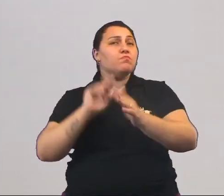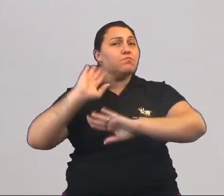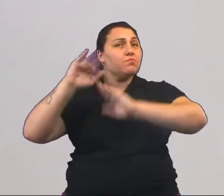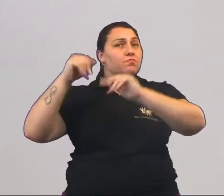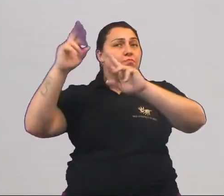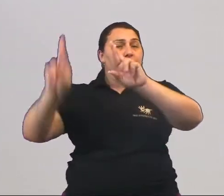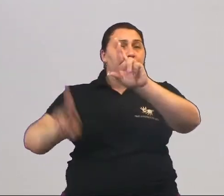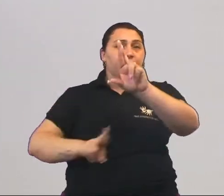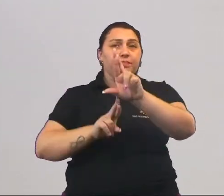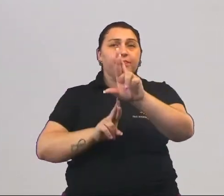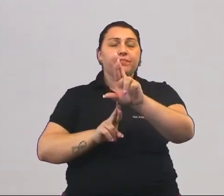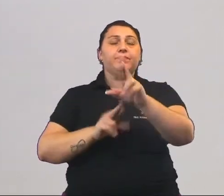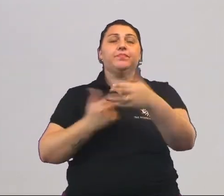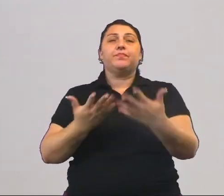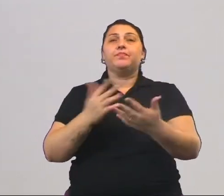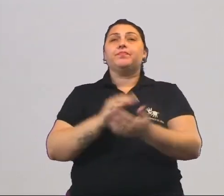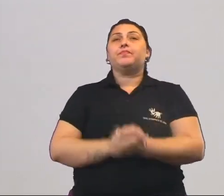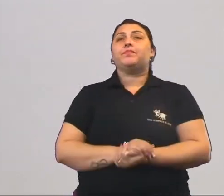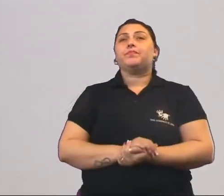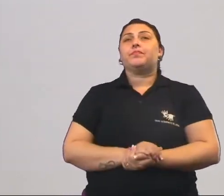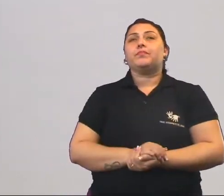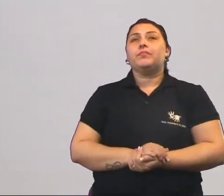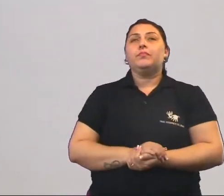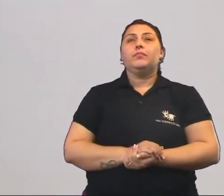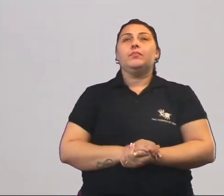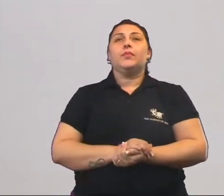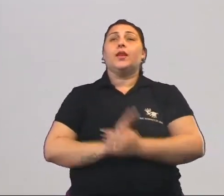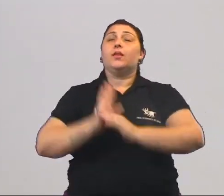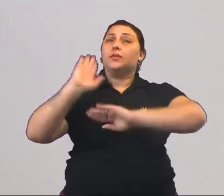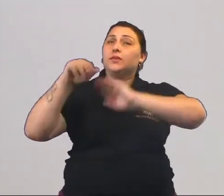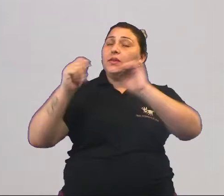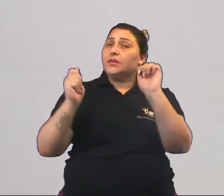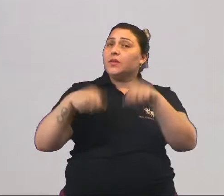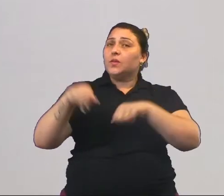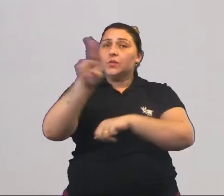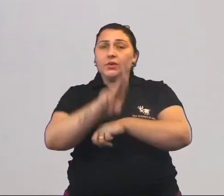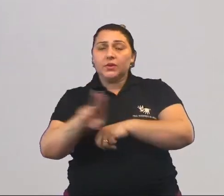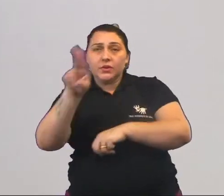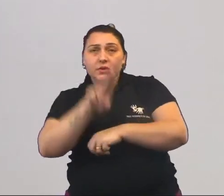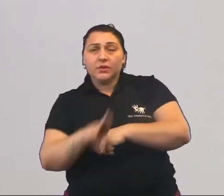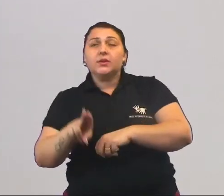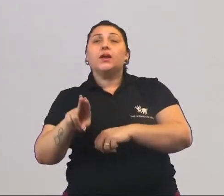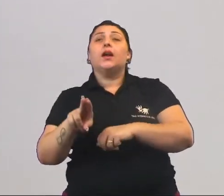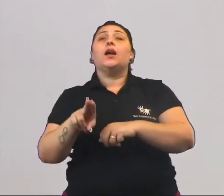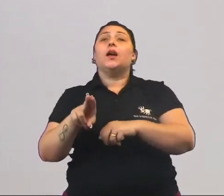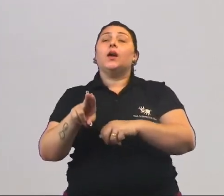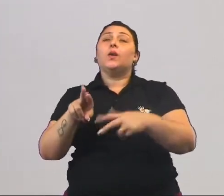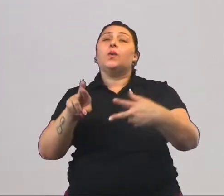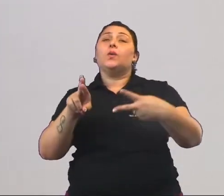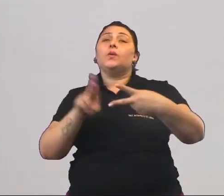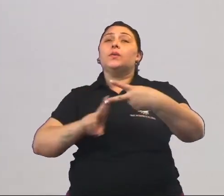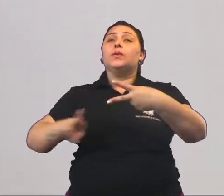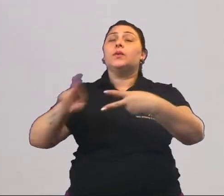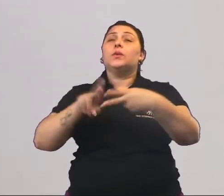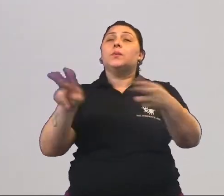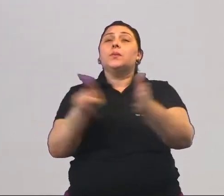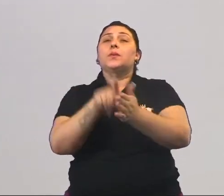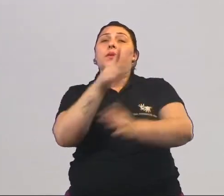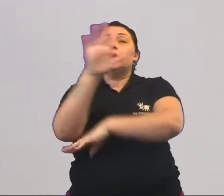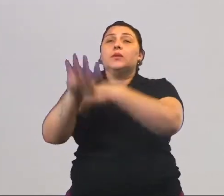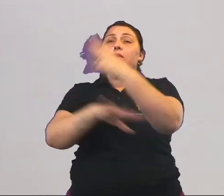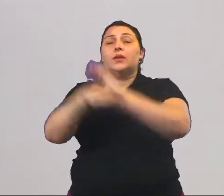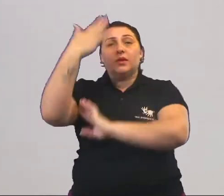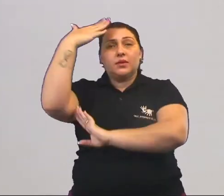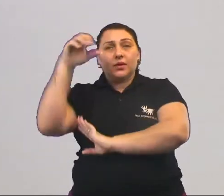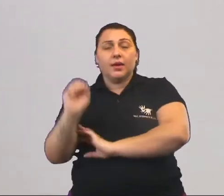desenvolvimento sustentável na teoria? O desenvolvimento sustentável é você utilizar os recursos da natureza de forma